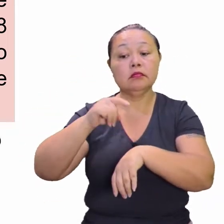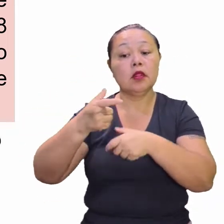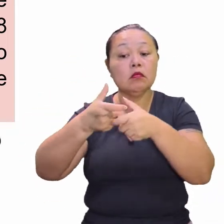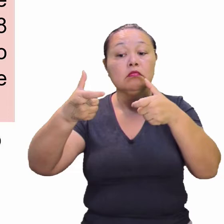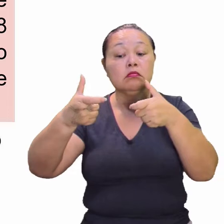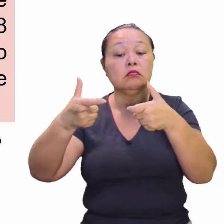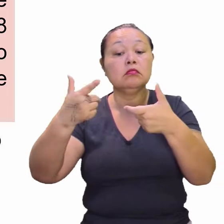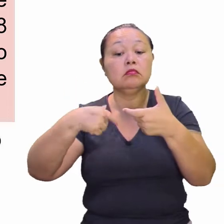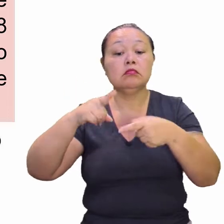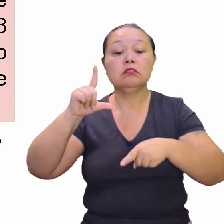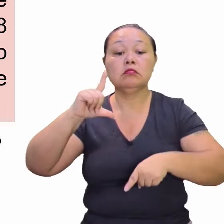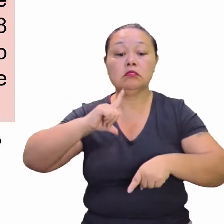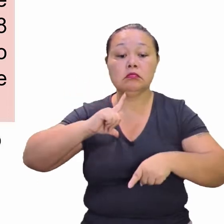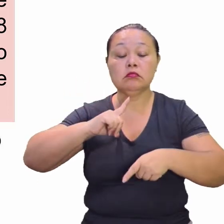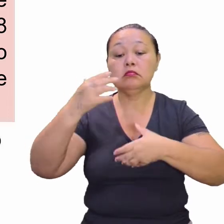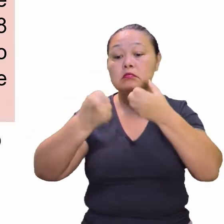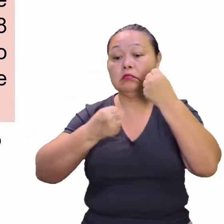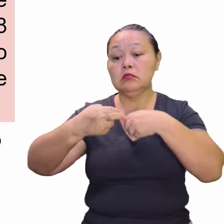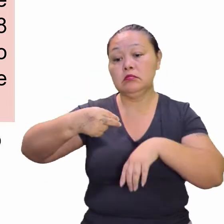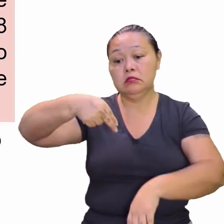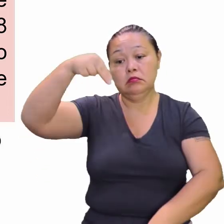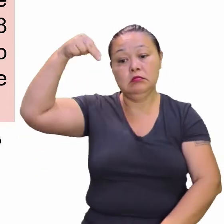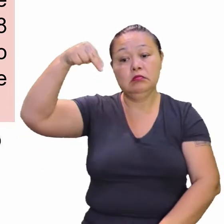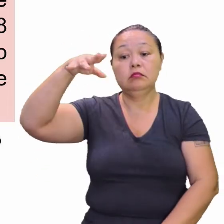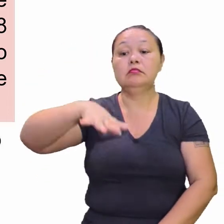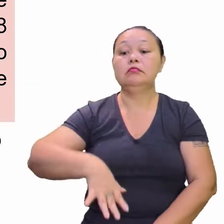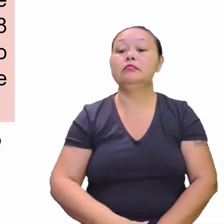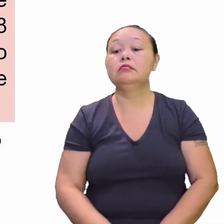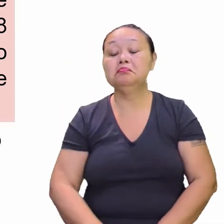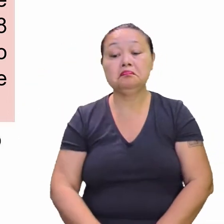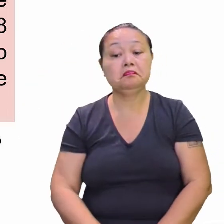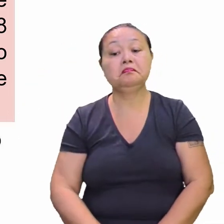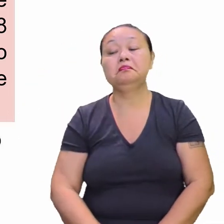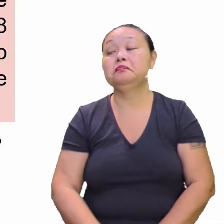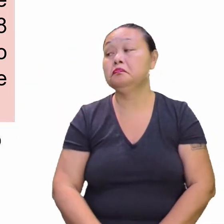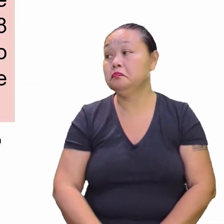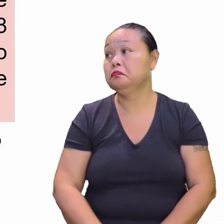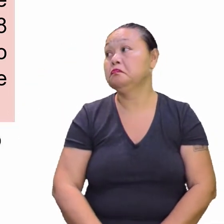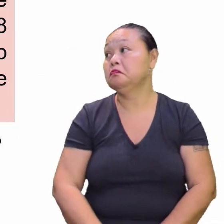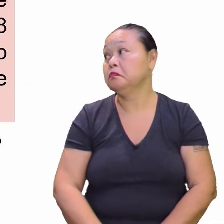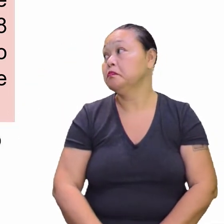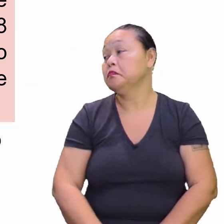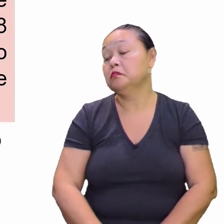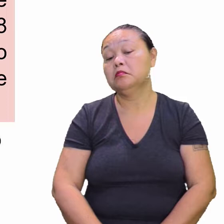o maior produtor de leite da região norte.